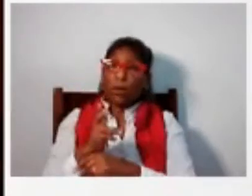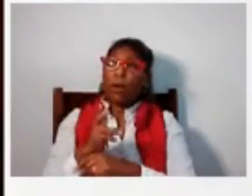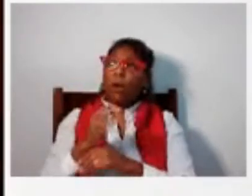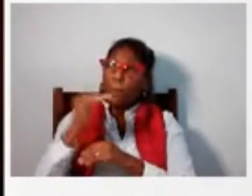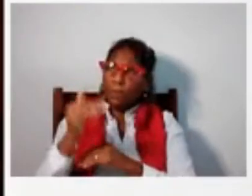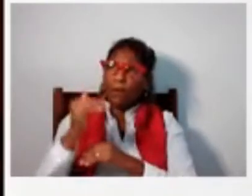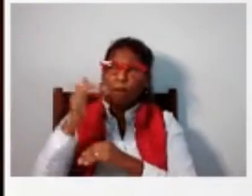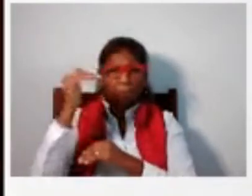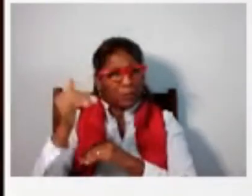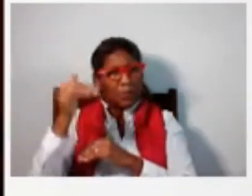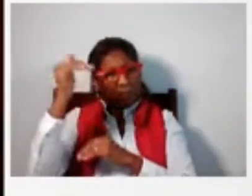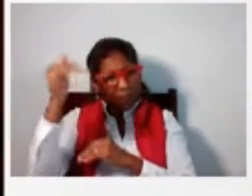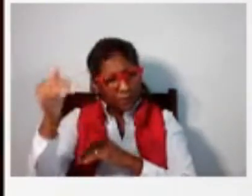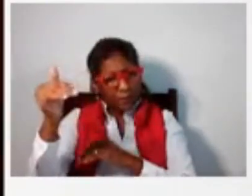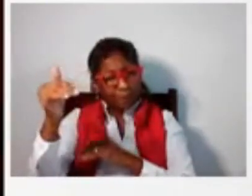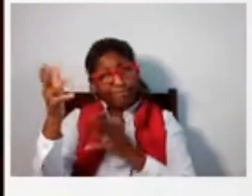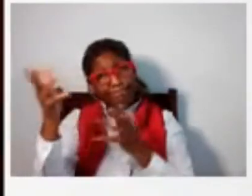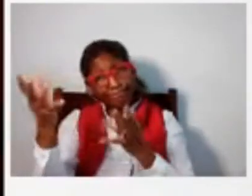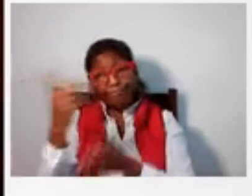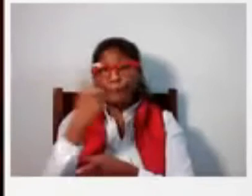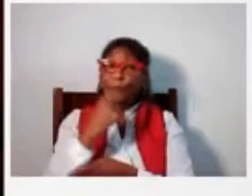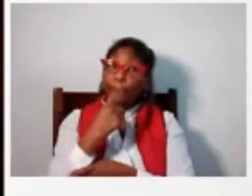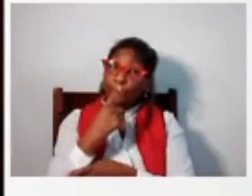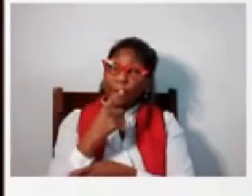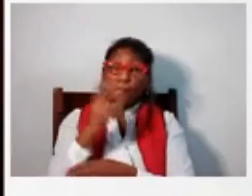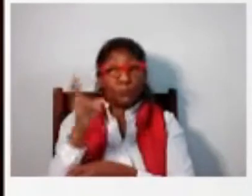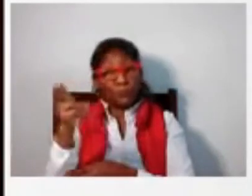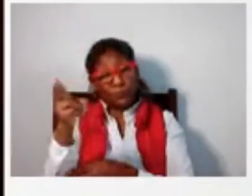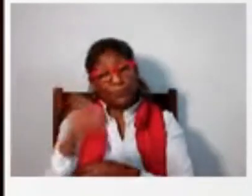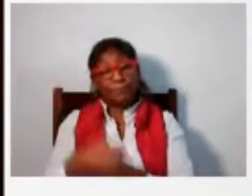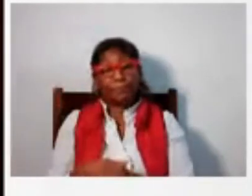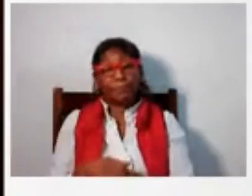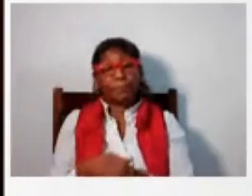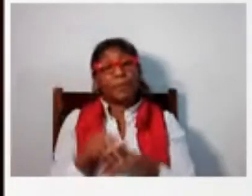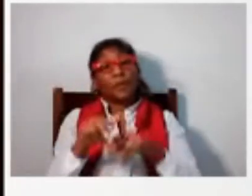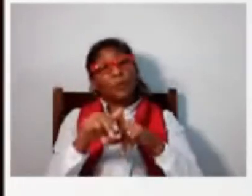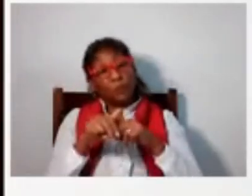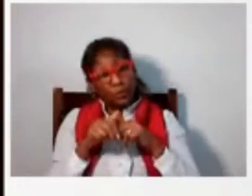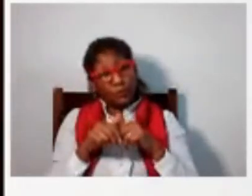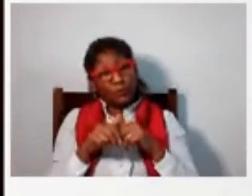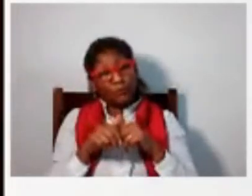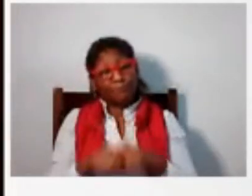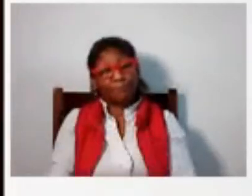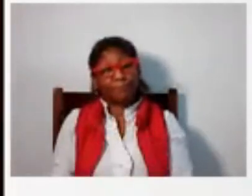regiões aqui, a tendência é que acabe se mantendo na bandeira vermelha. Por isso que